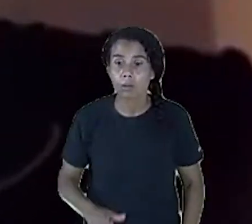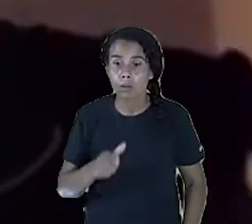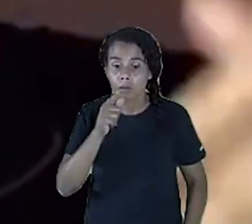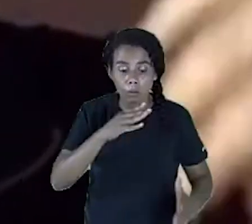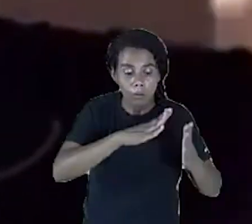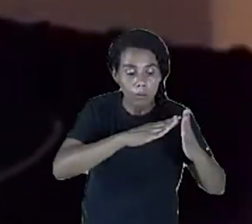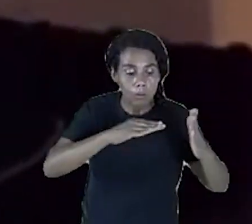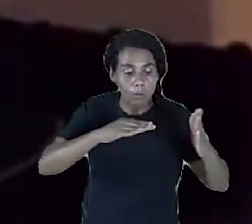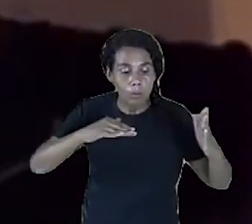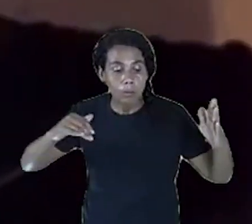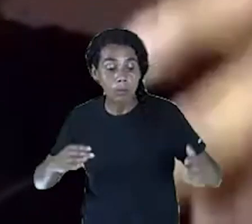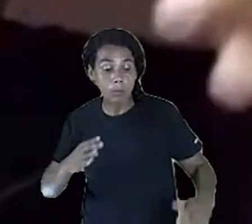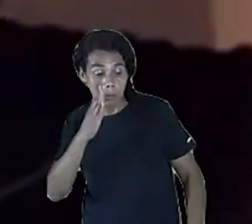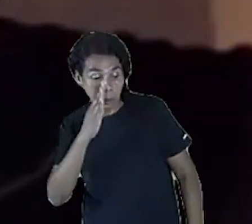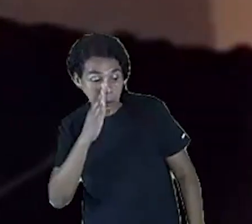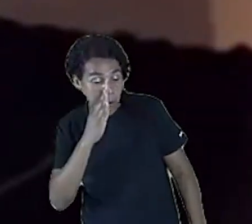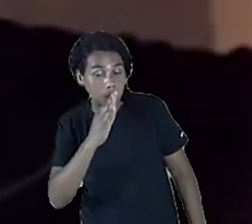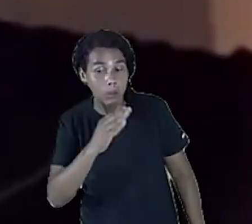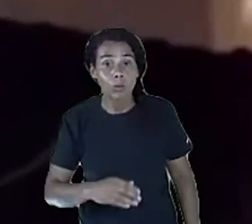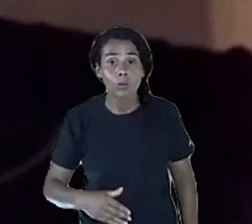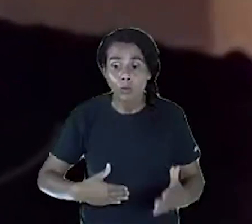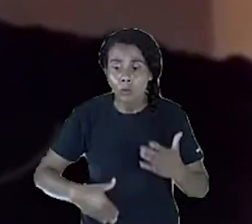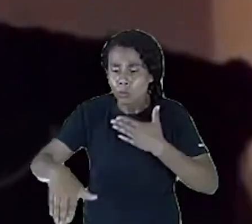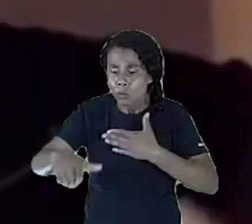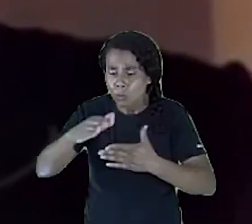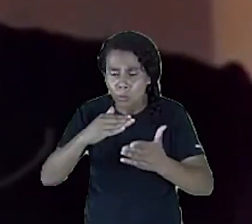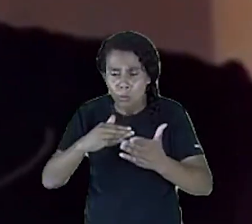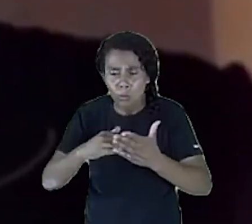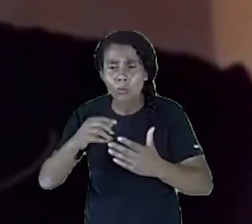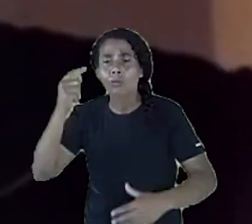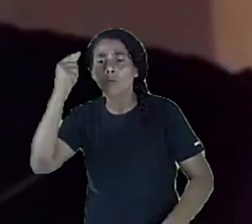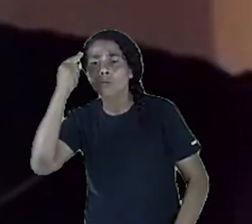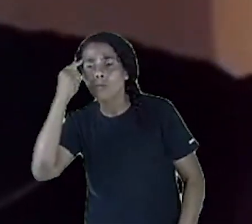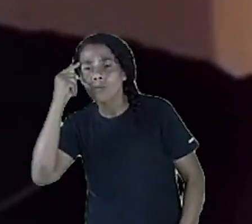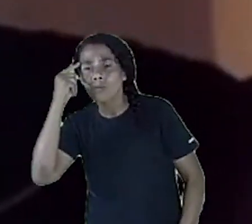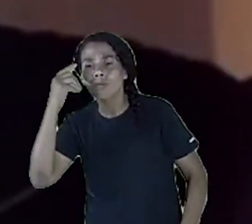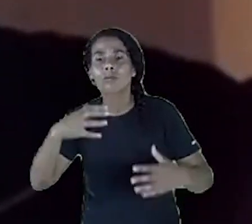adiante, e vão se acumulando